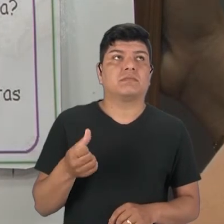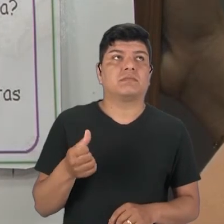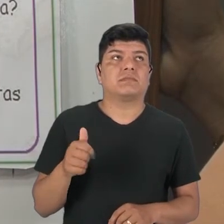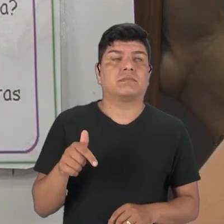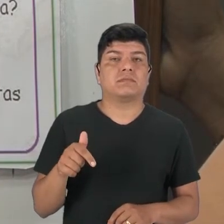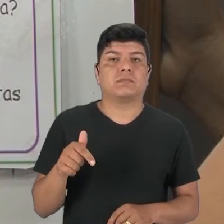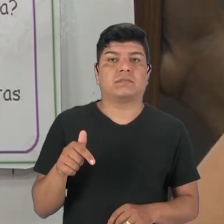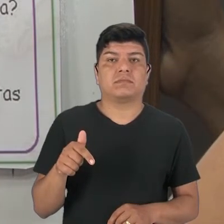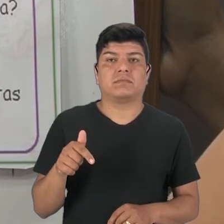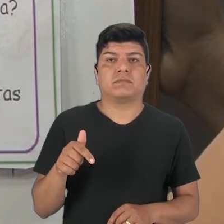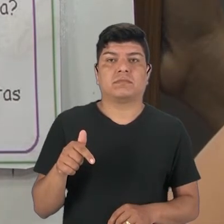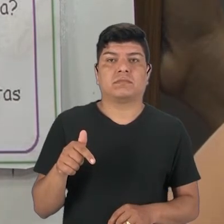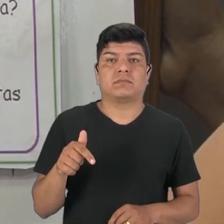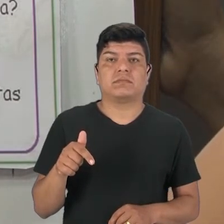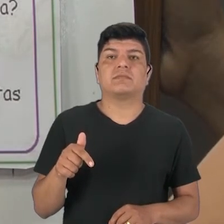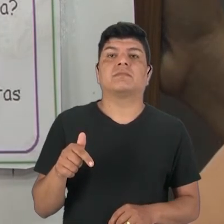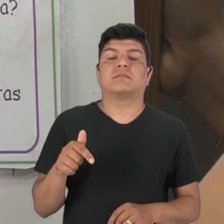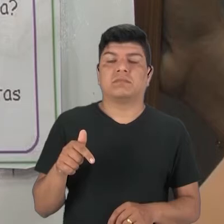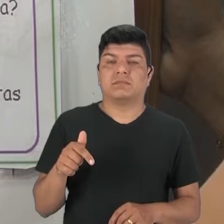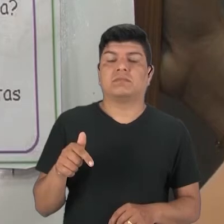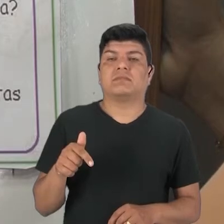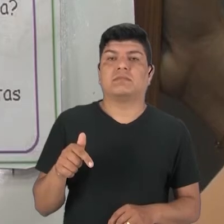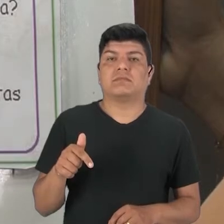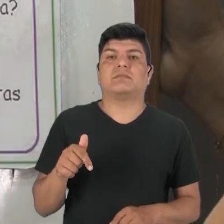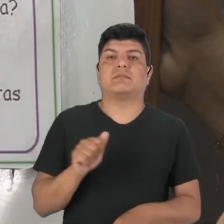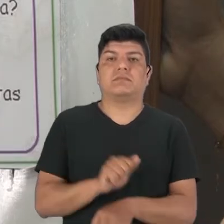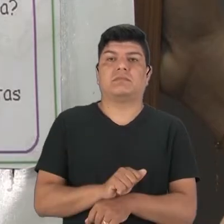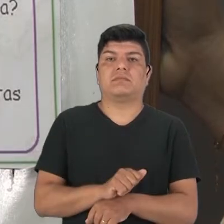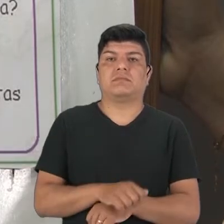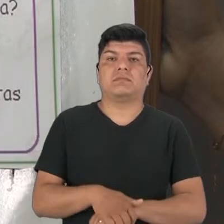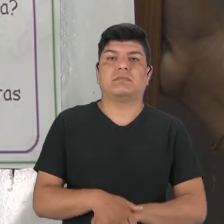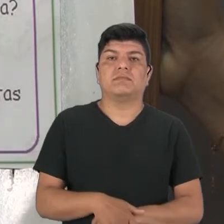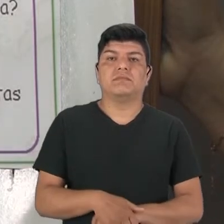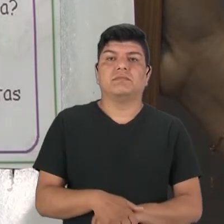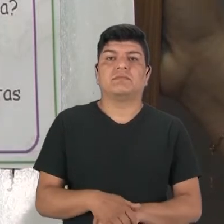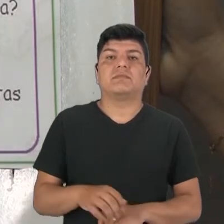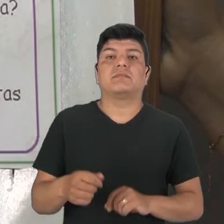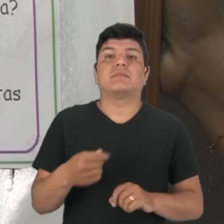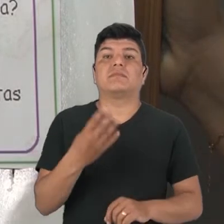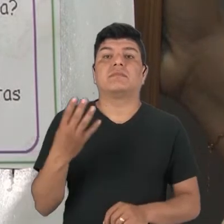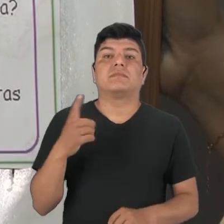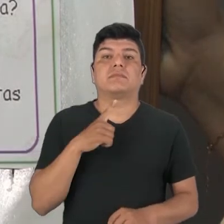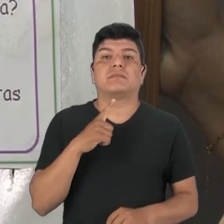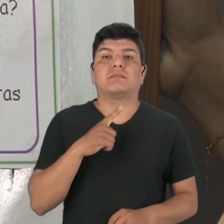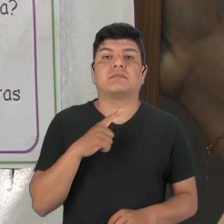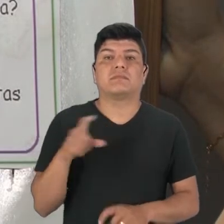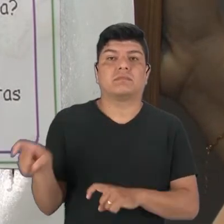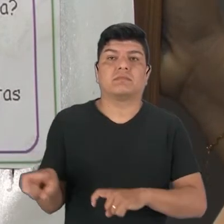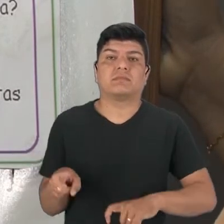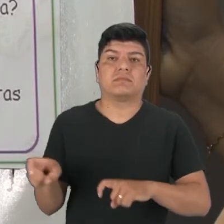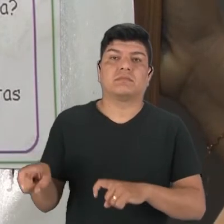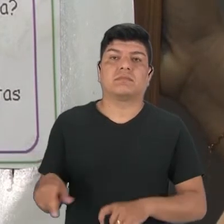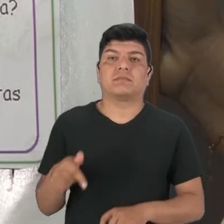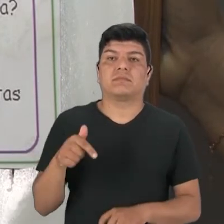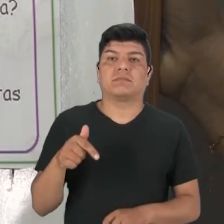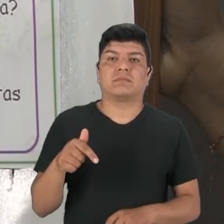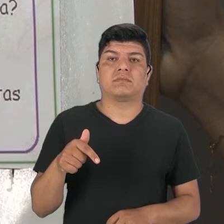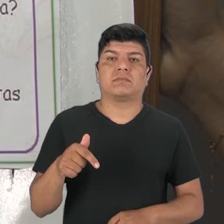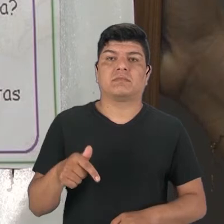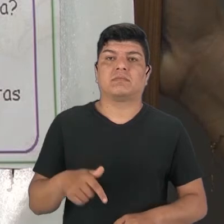5, 6, 7. Exatamente no 7 ele parou. Então, eu tenho quantos abacateiros no sítio? 7.